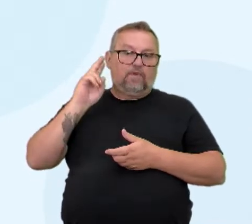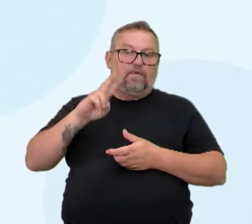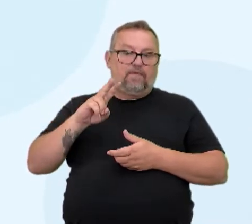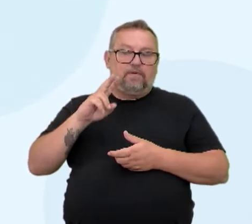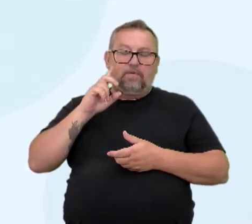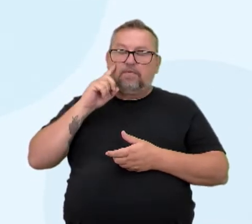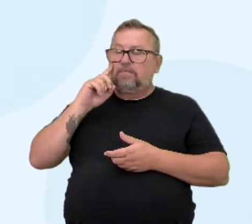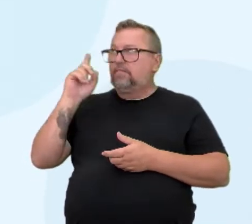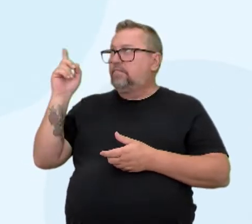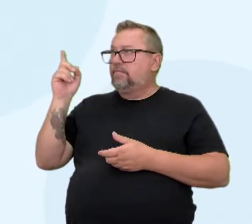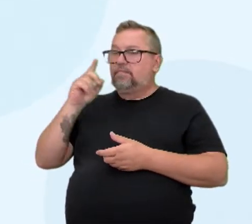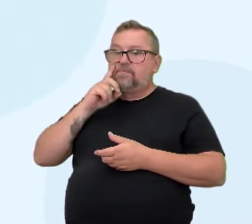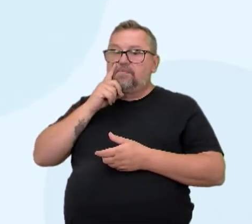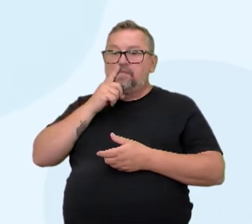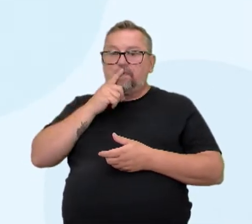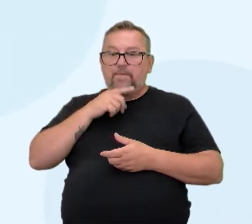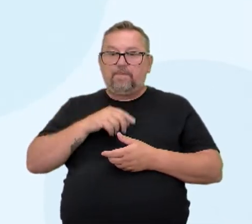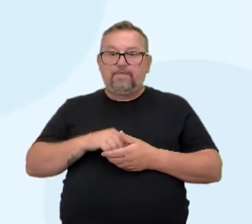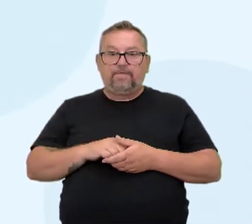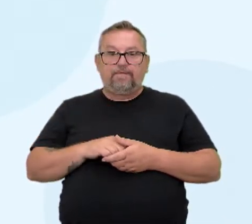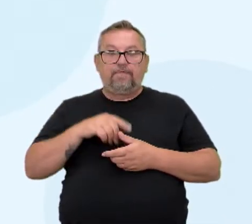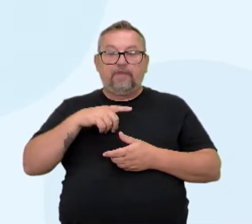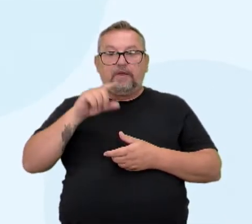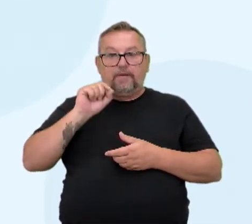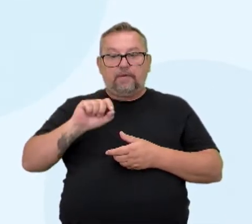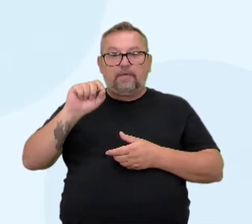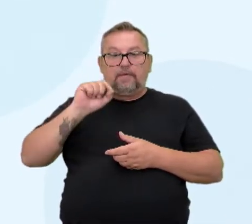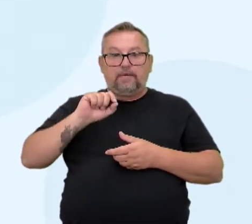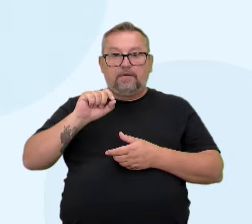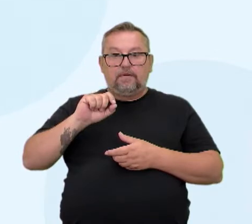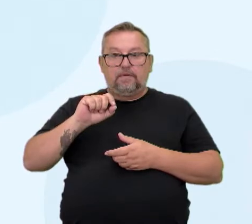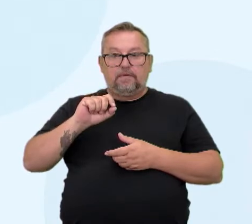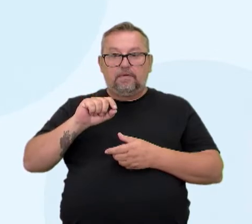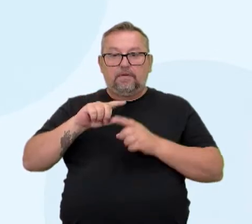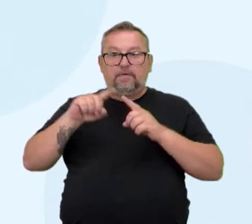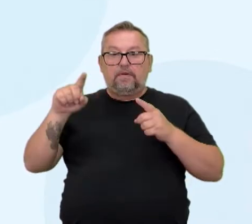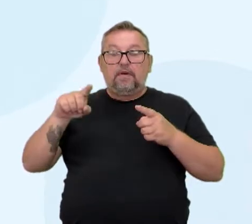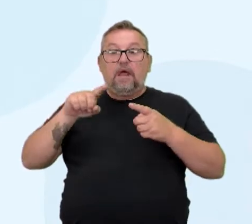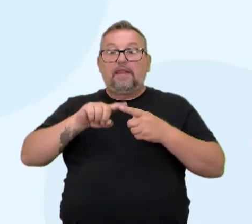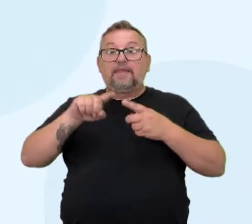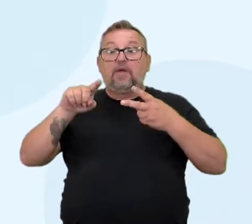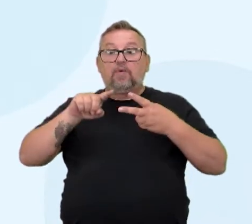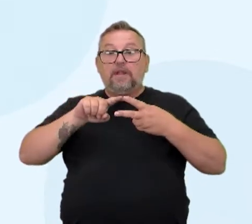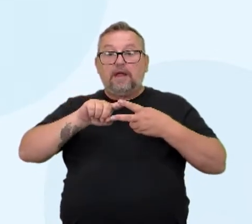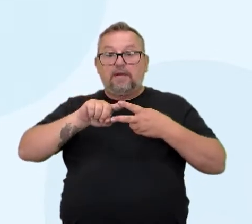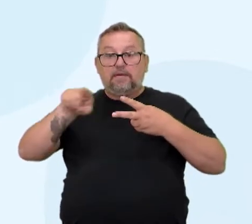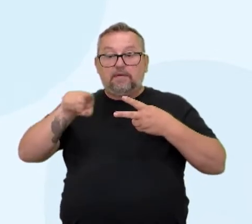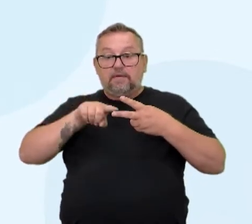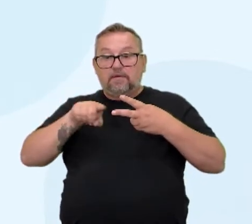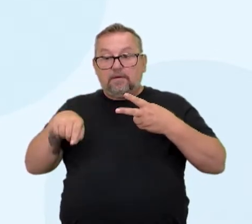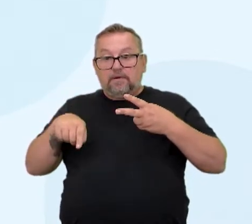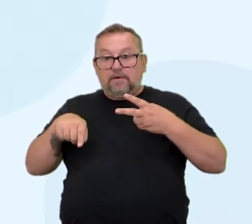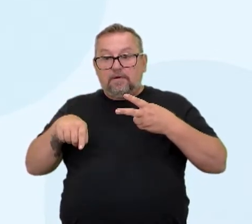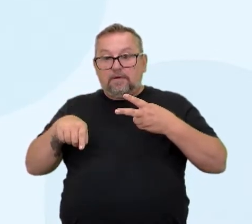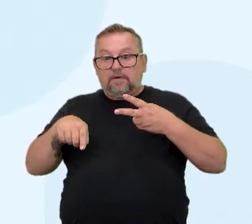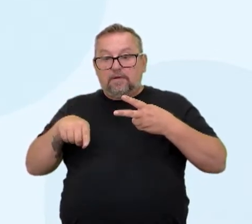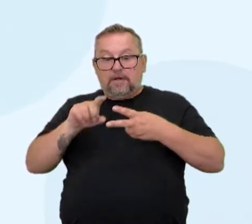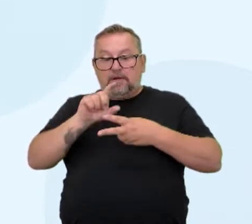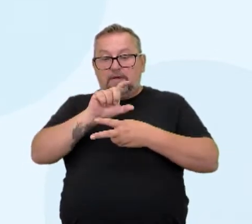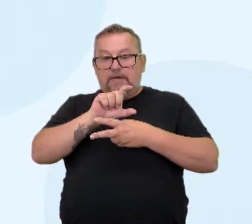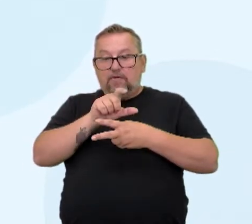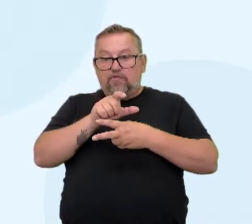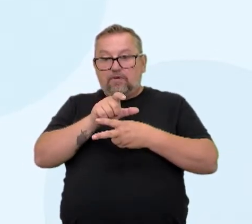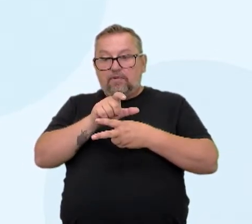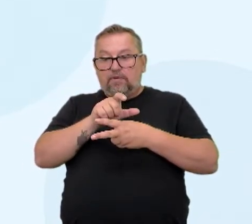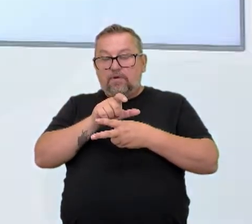ramificações. São elas que surgirão, e delas que surgirão as ramificações secundárias, caso exista.